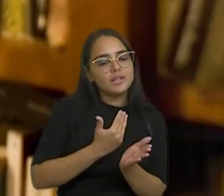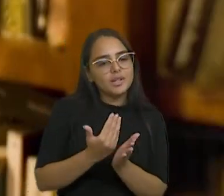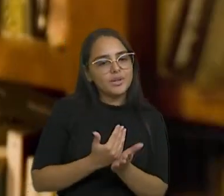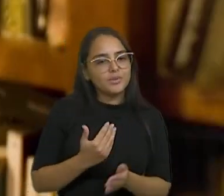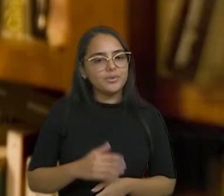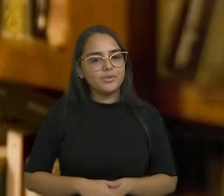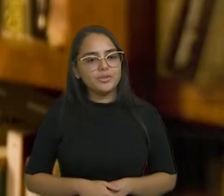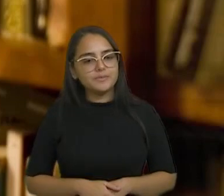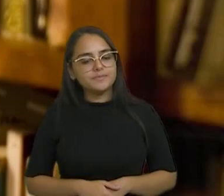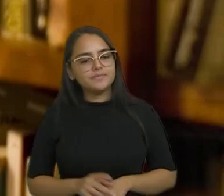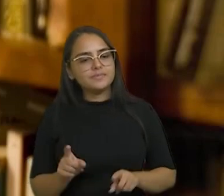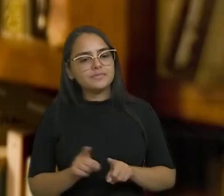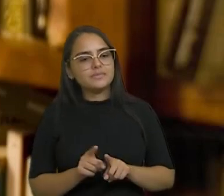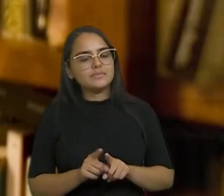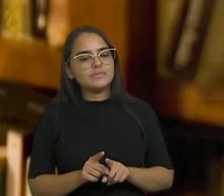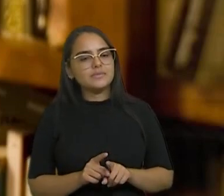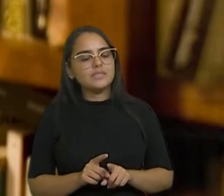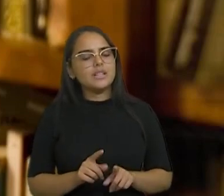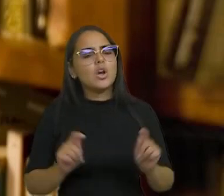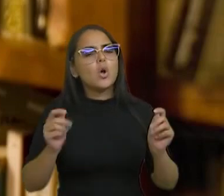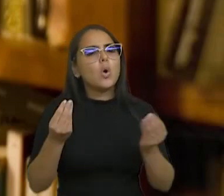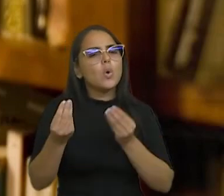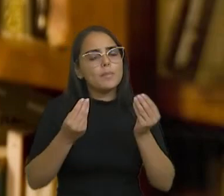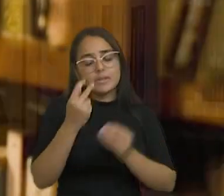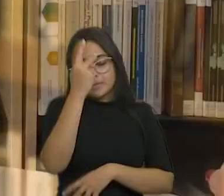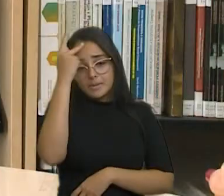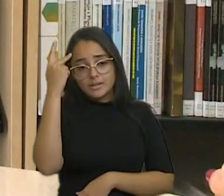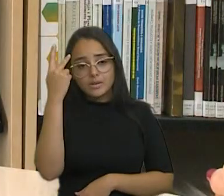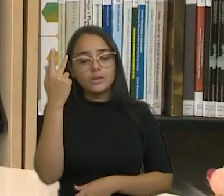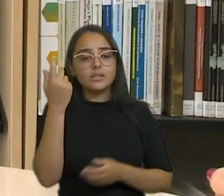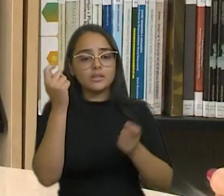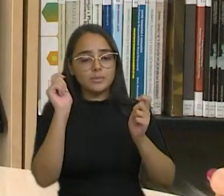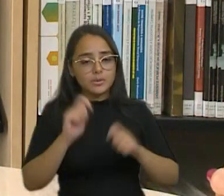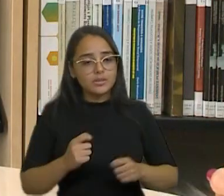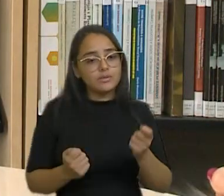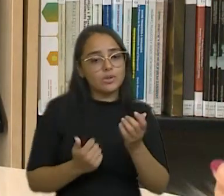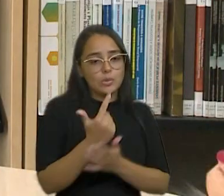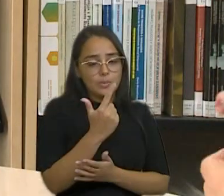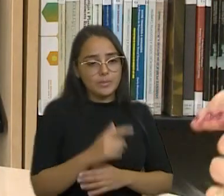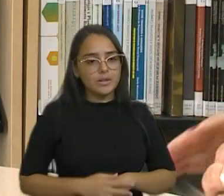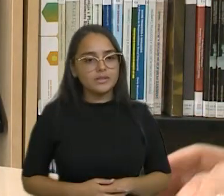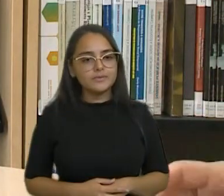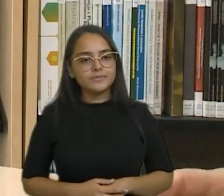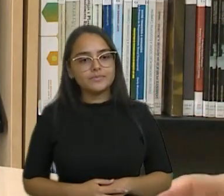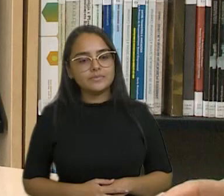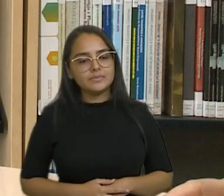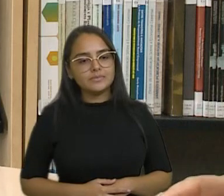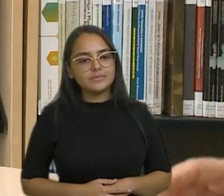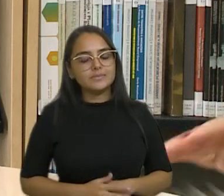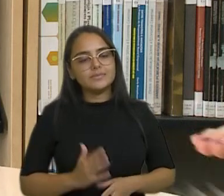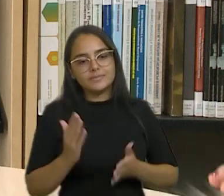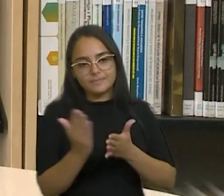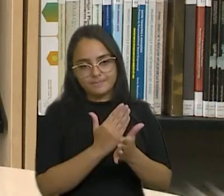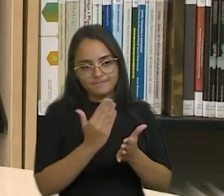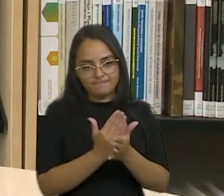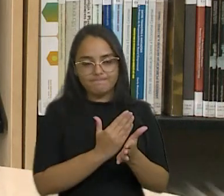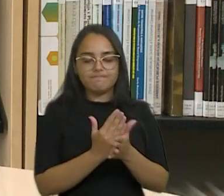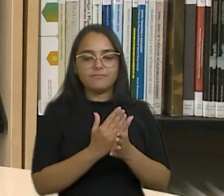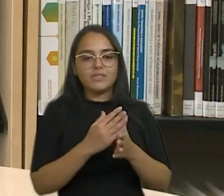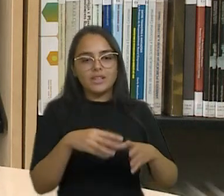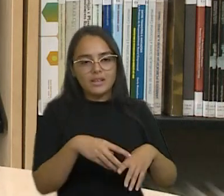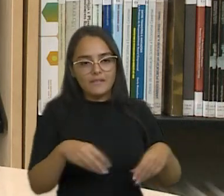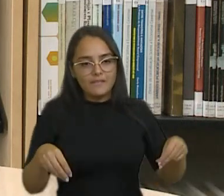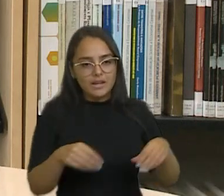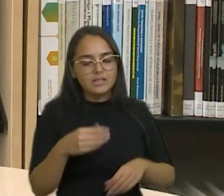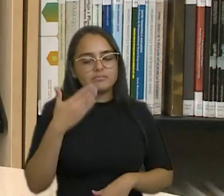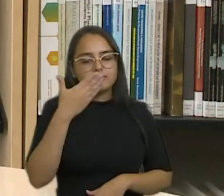e fale onde as pessoas podem adquirir o seu livro. É, o livro do Roçada Farinhada,